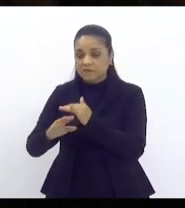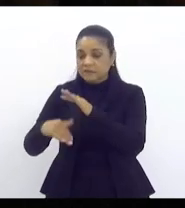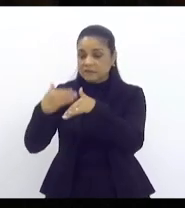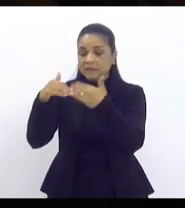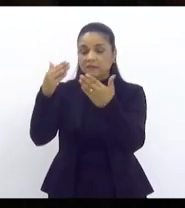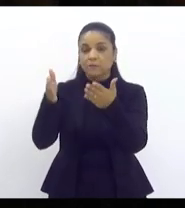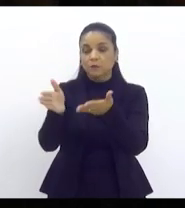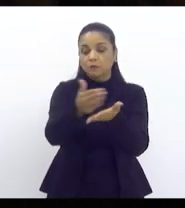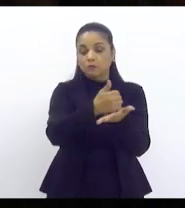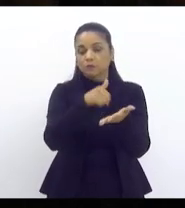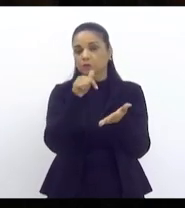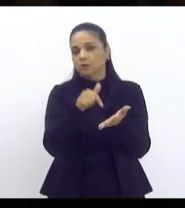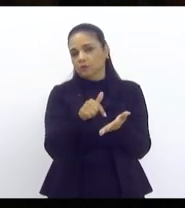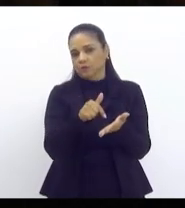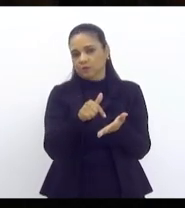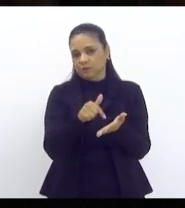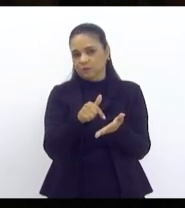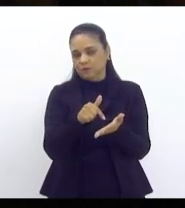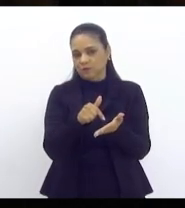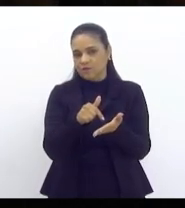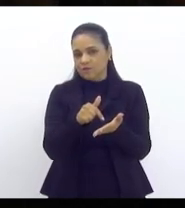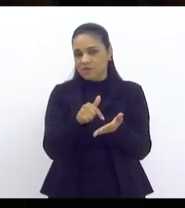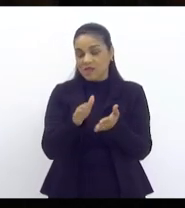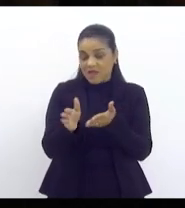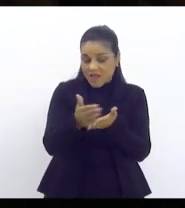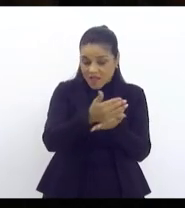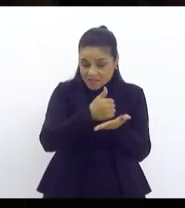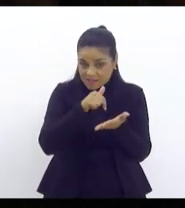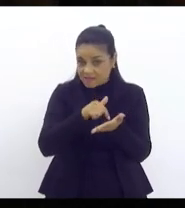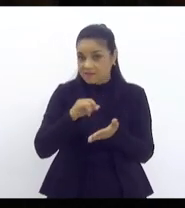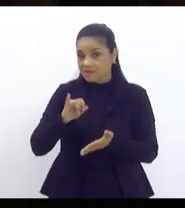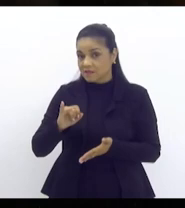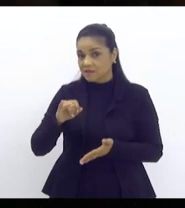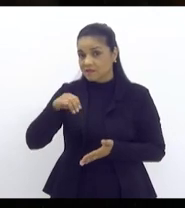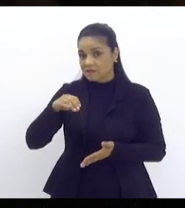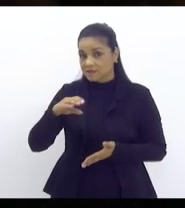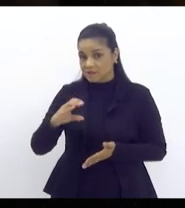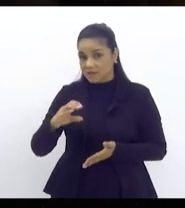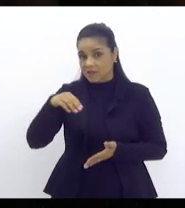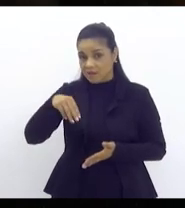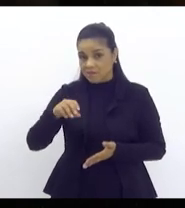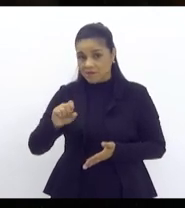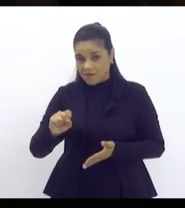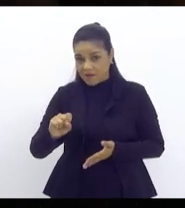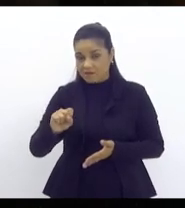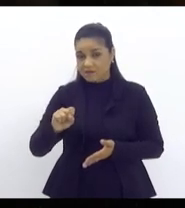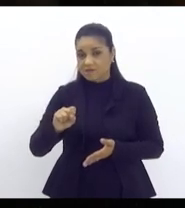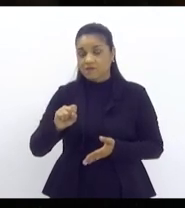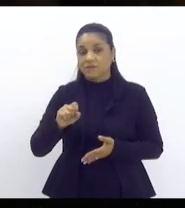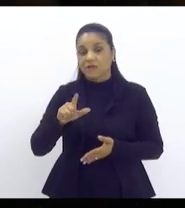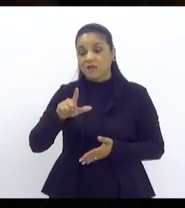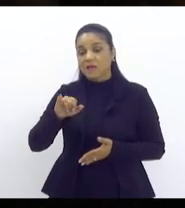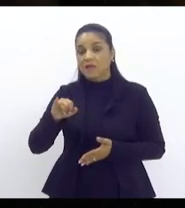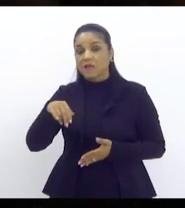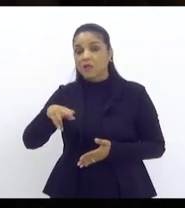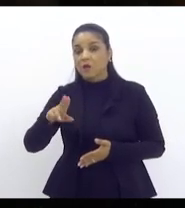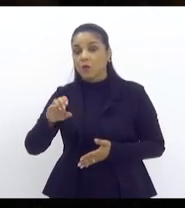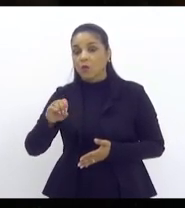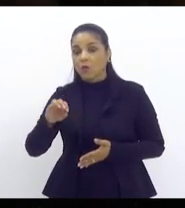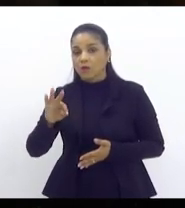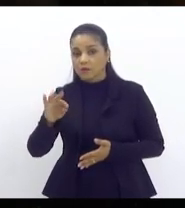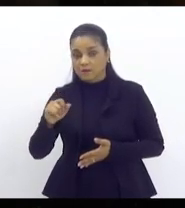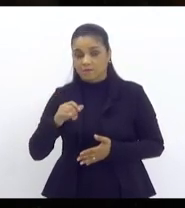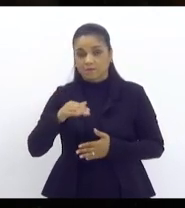receitas, com as receitas do ICMS fundadas nas alíquotas superiores a